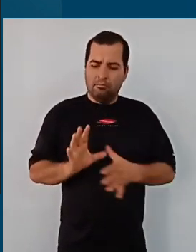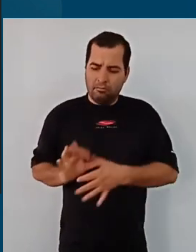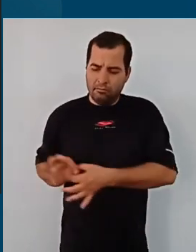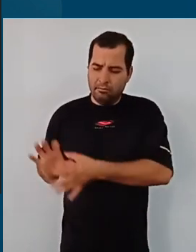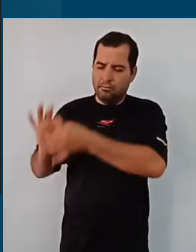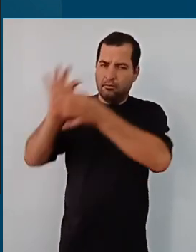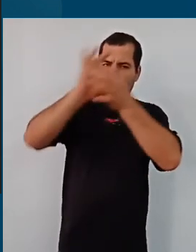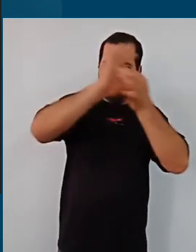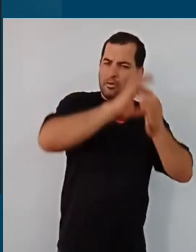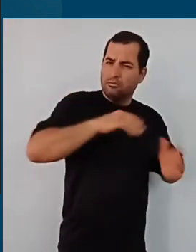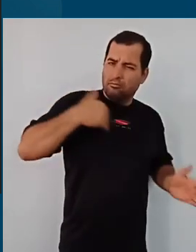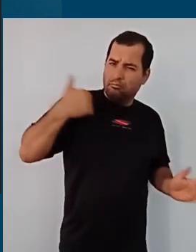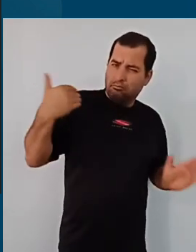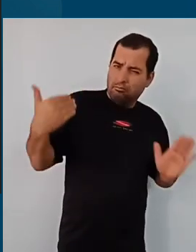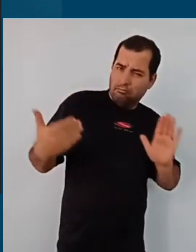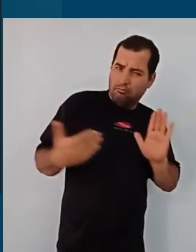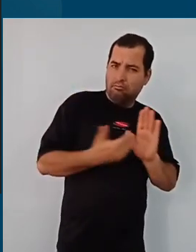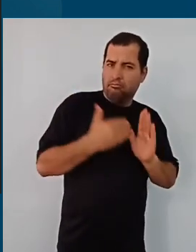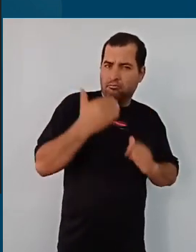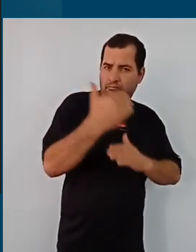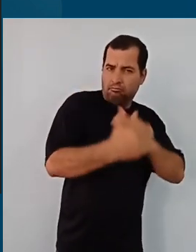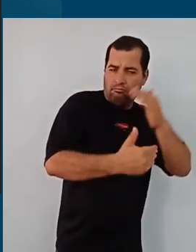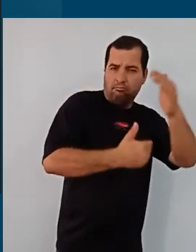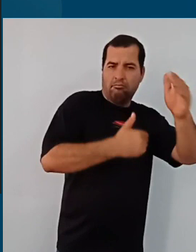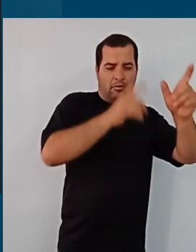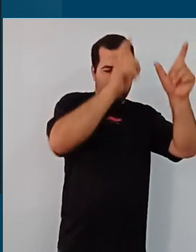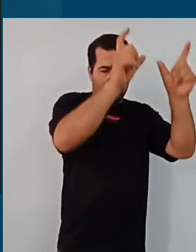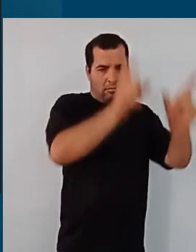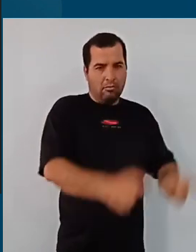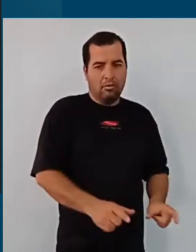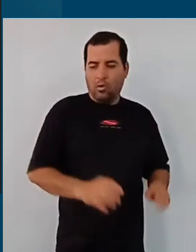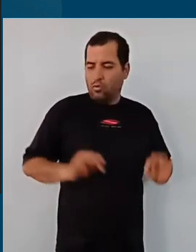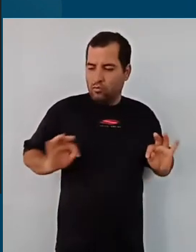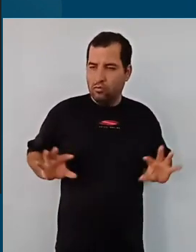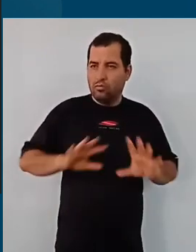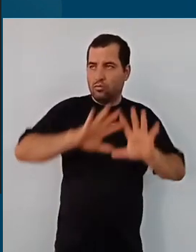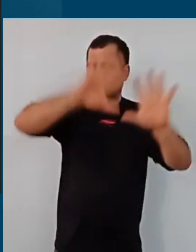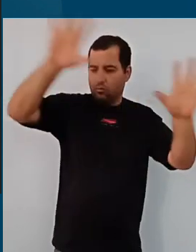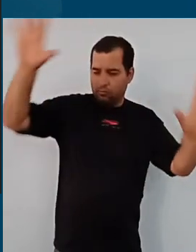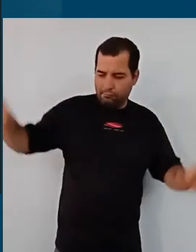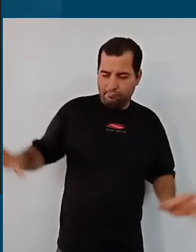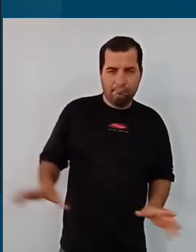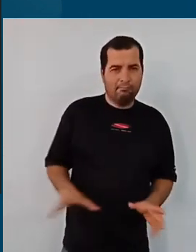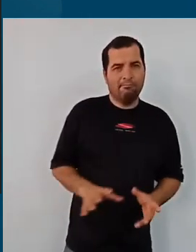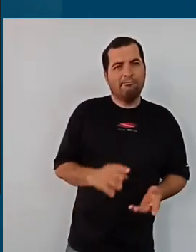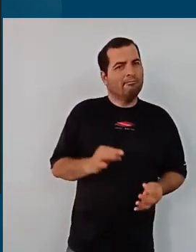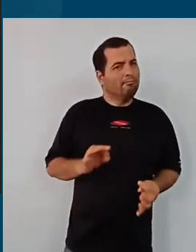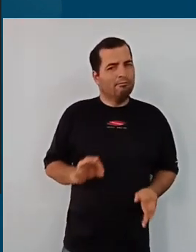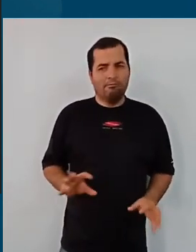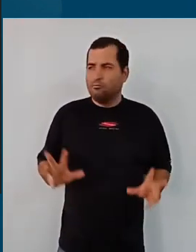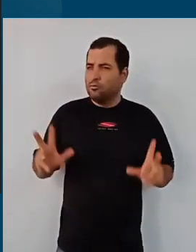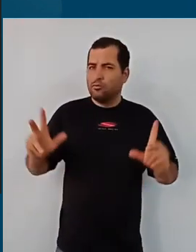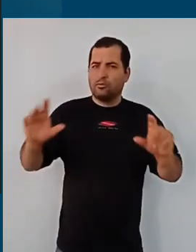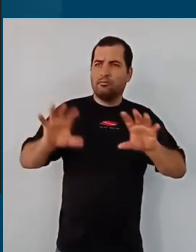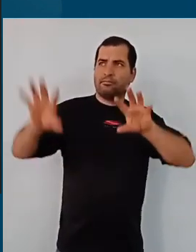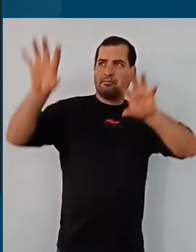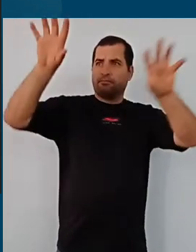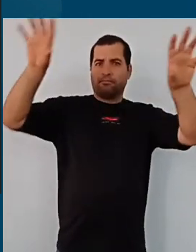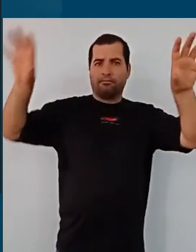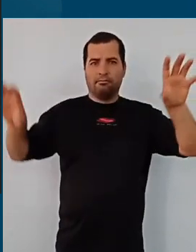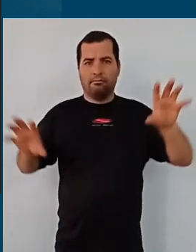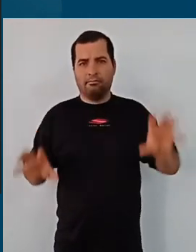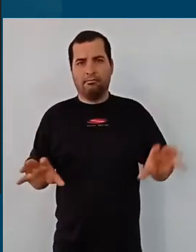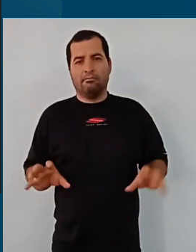esse desenvolvimento humano global, ampliado, e assume